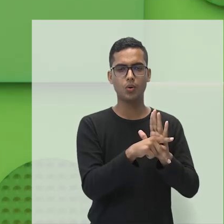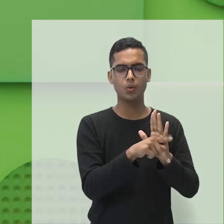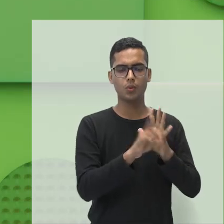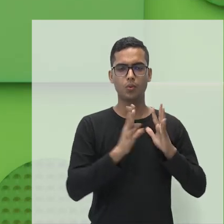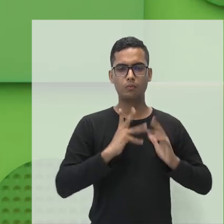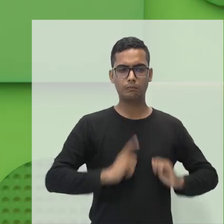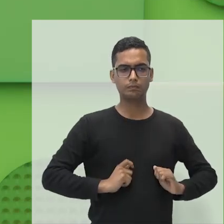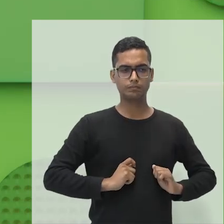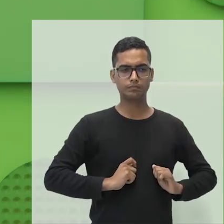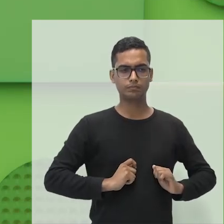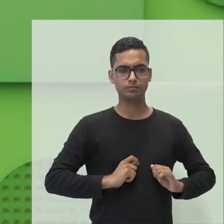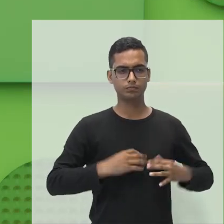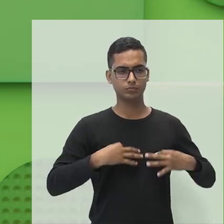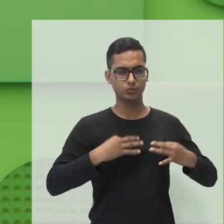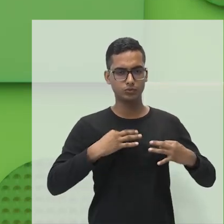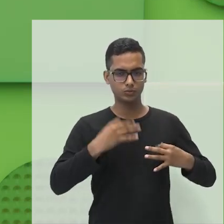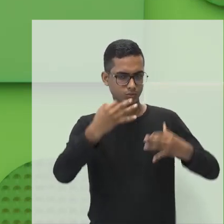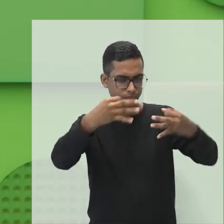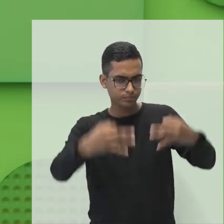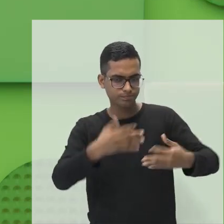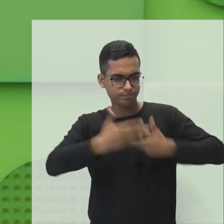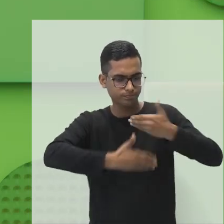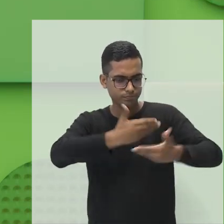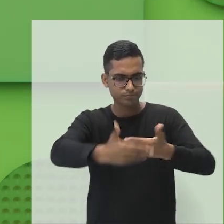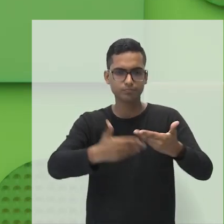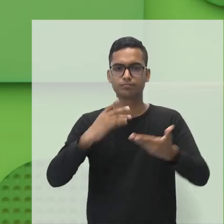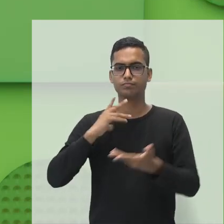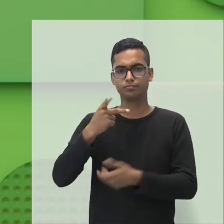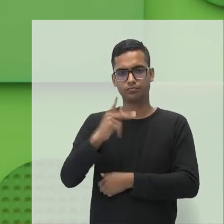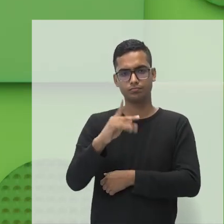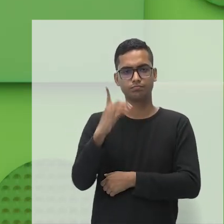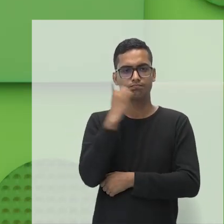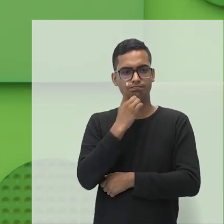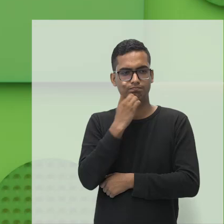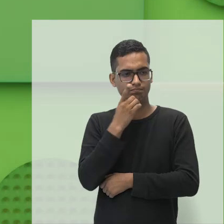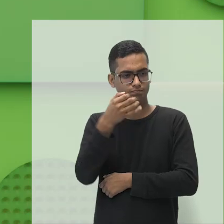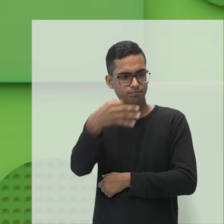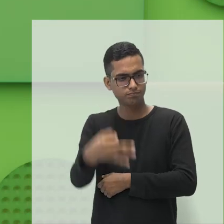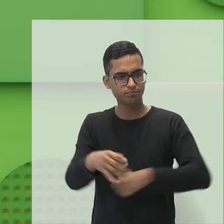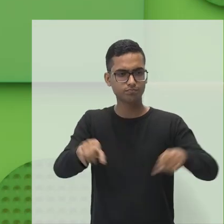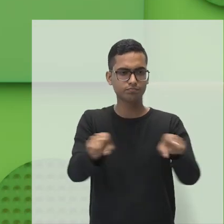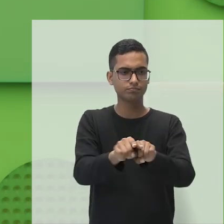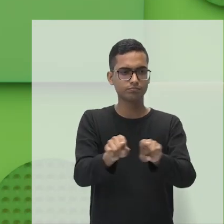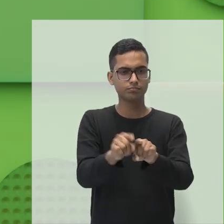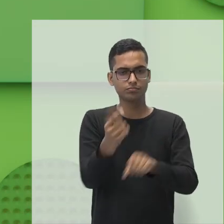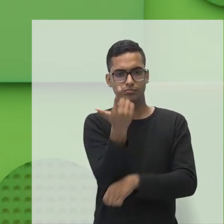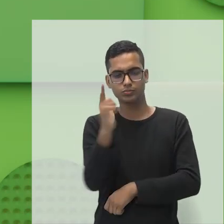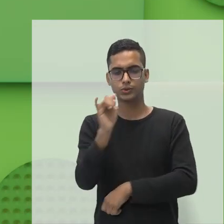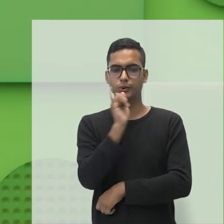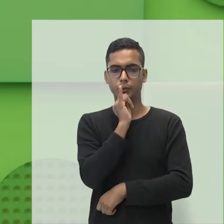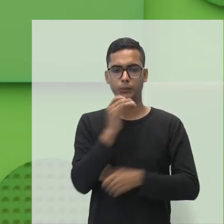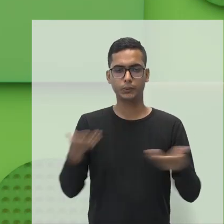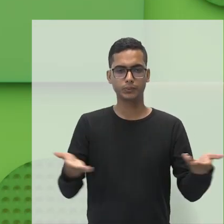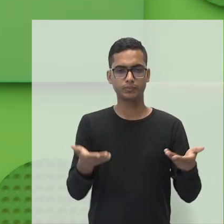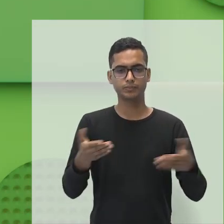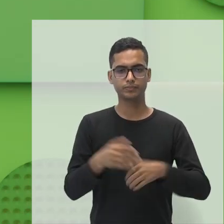como os processos estão sim no seu cotidiano. Outro exemplo aqui é o quê?